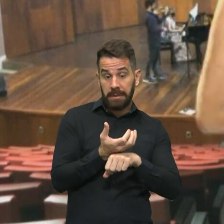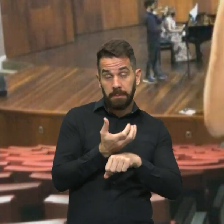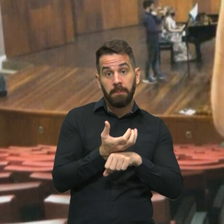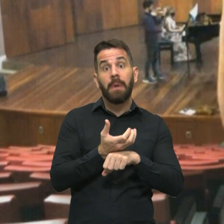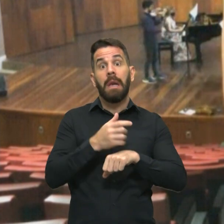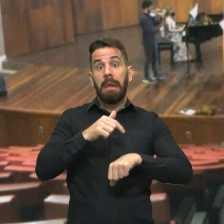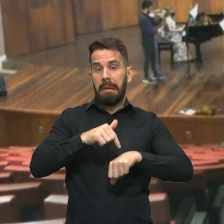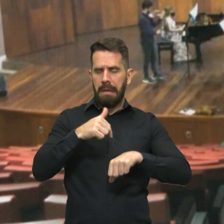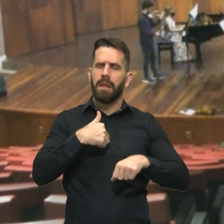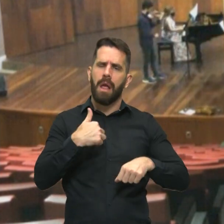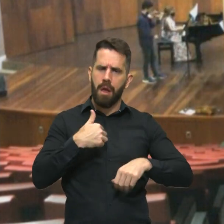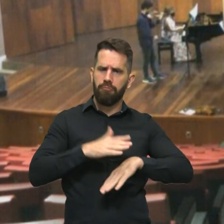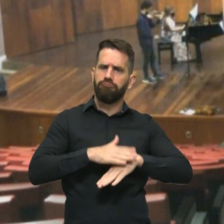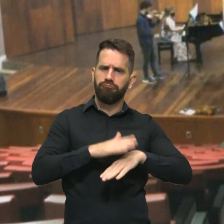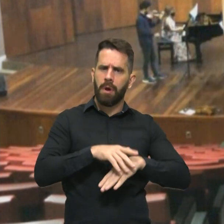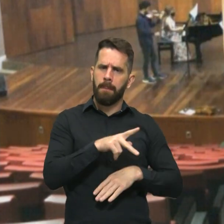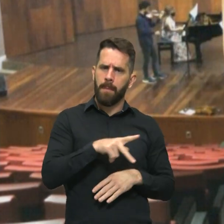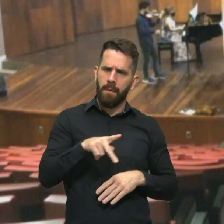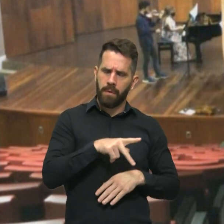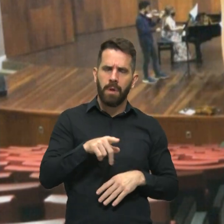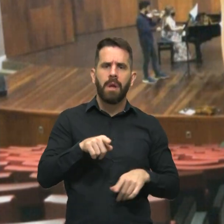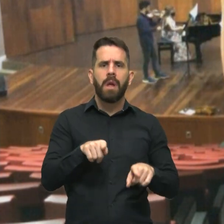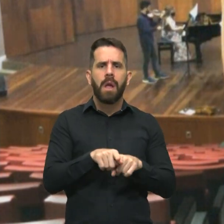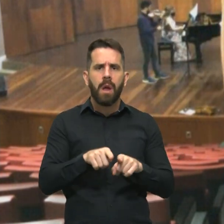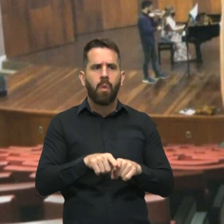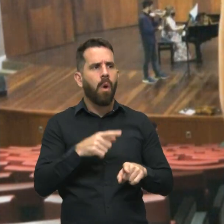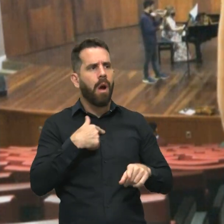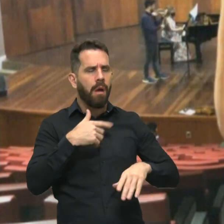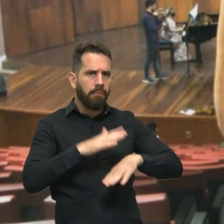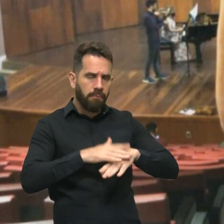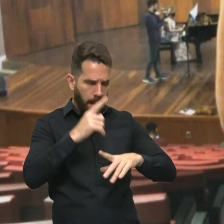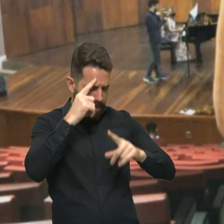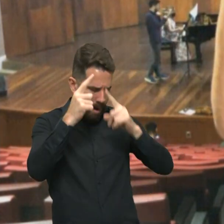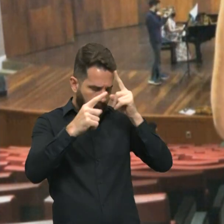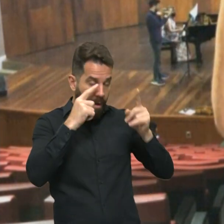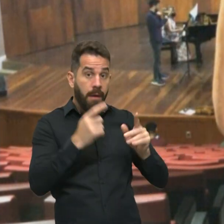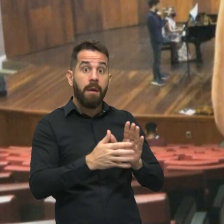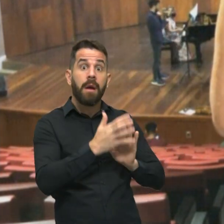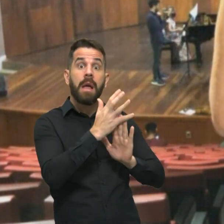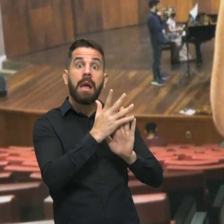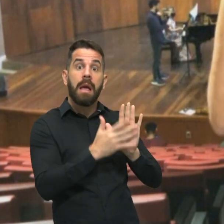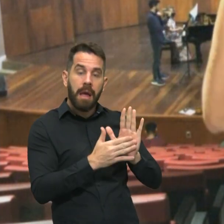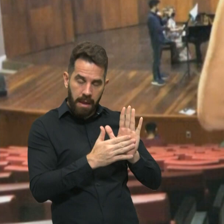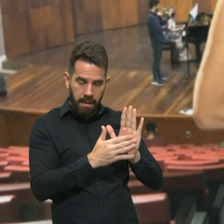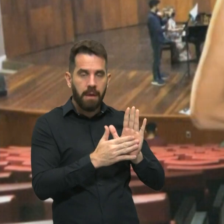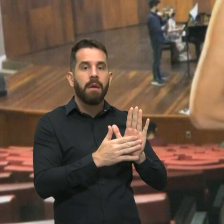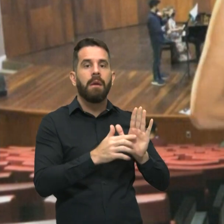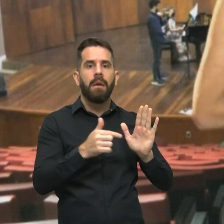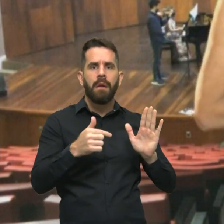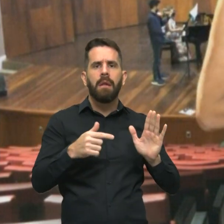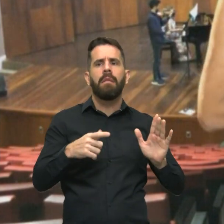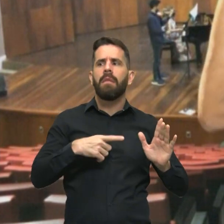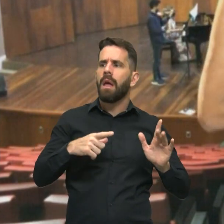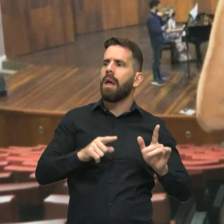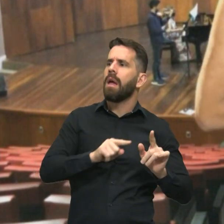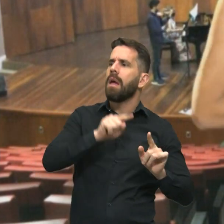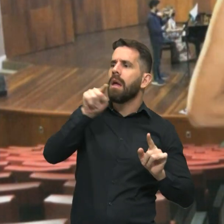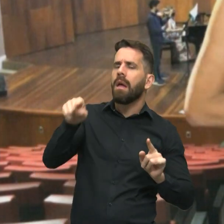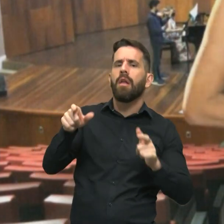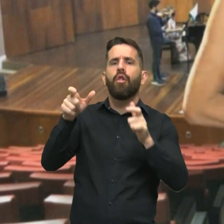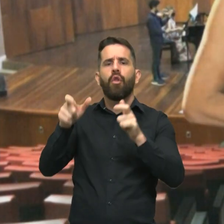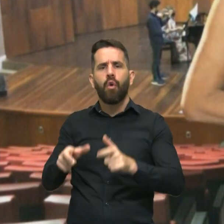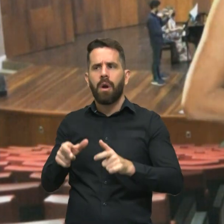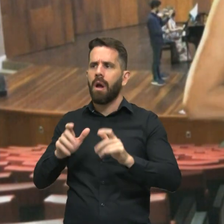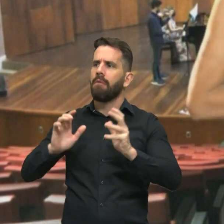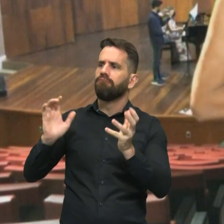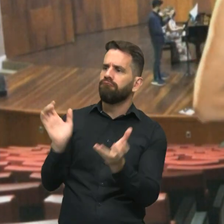repertório. Então tem aquele repertório que o aluno faz principal, né, concertos com orquestras e tal, sonatas, e tem esse complementar que ele